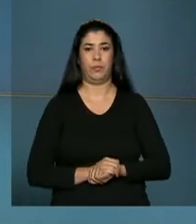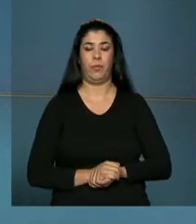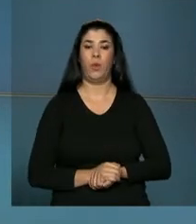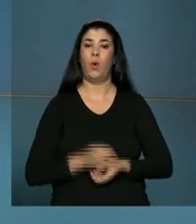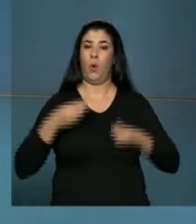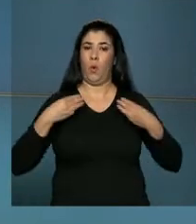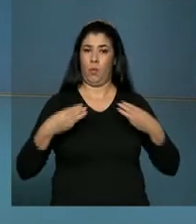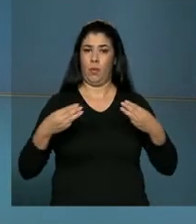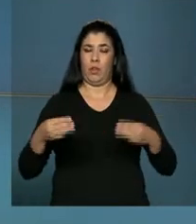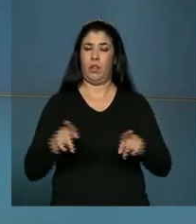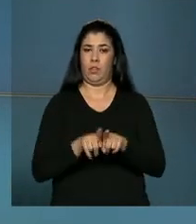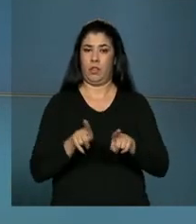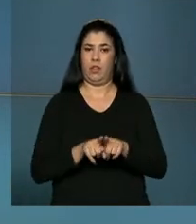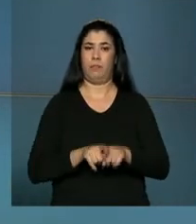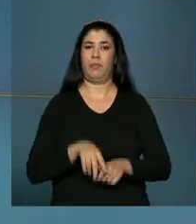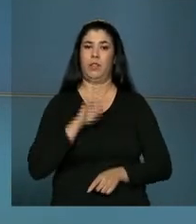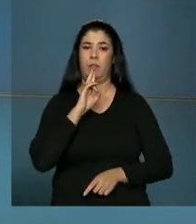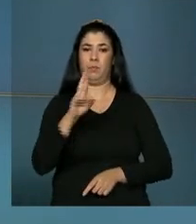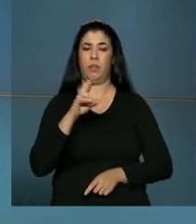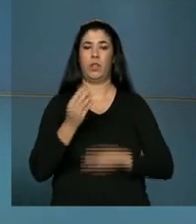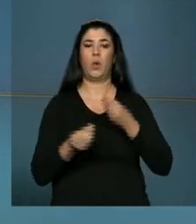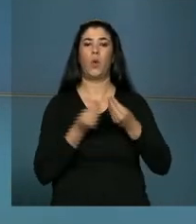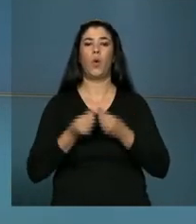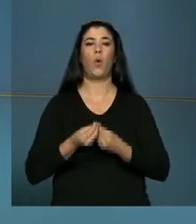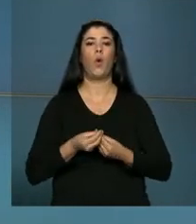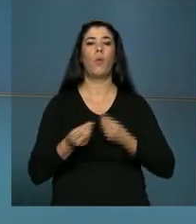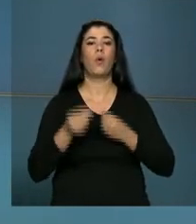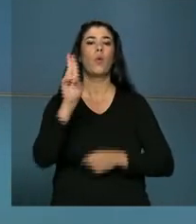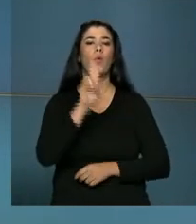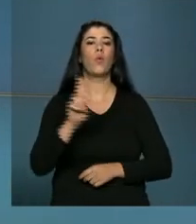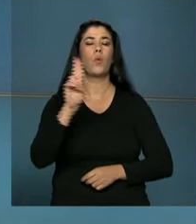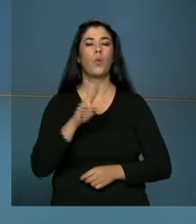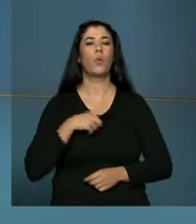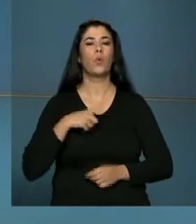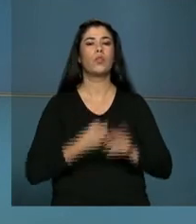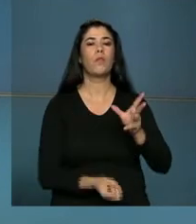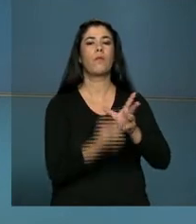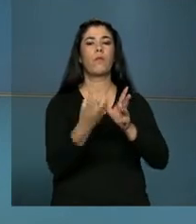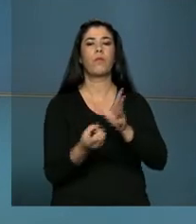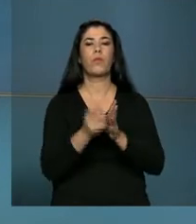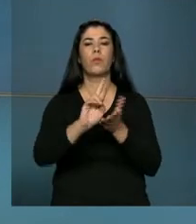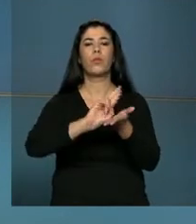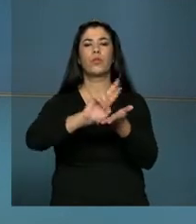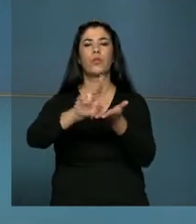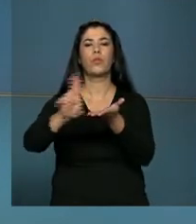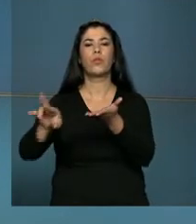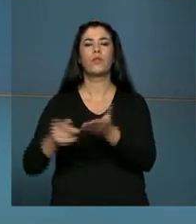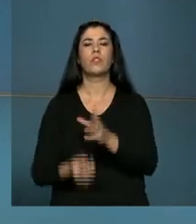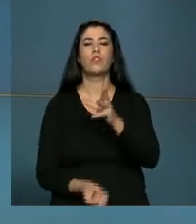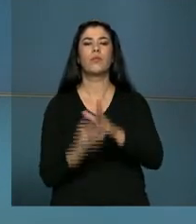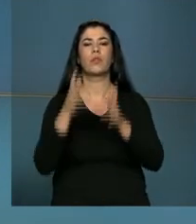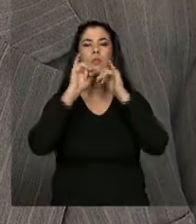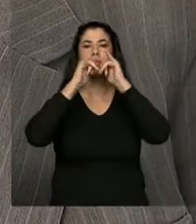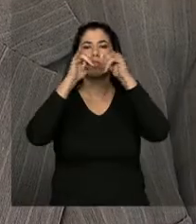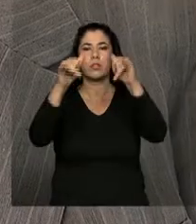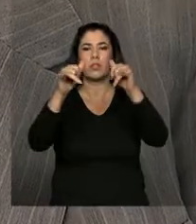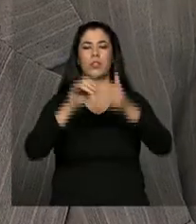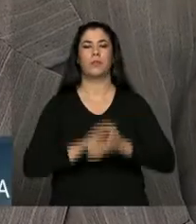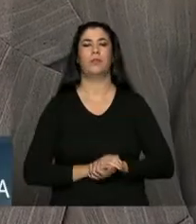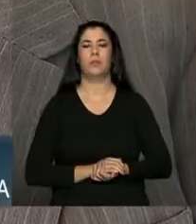Braga falou também sobre o consumo consciente de energia e sobre fontes alternativas de geração de energia elétrica